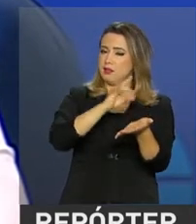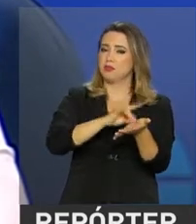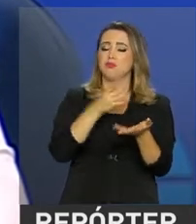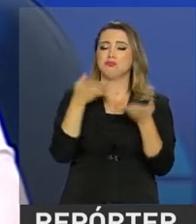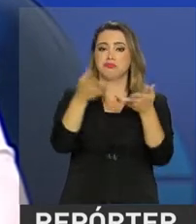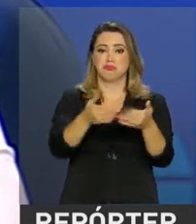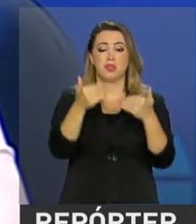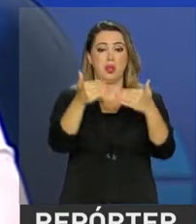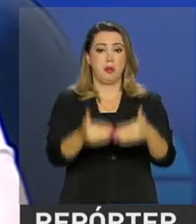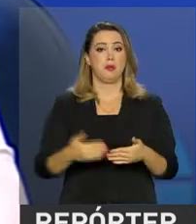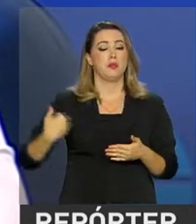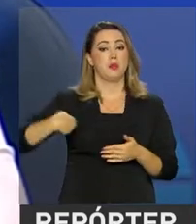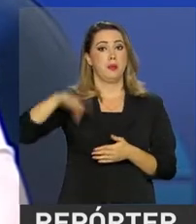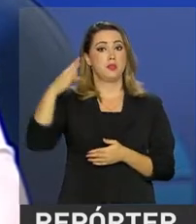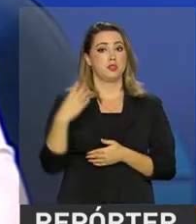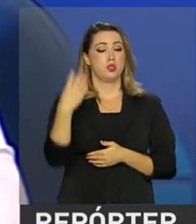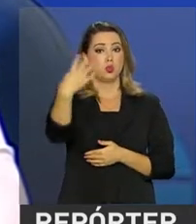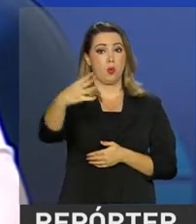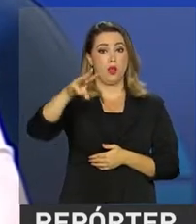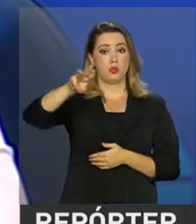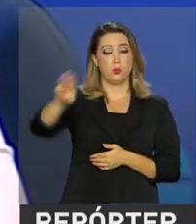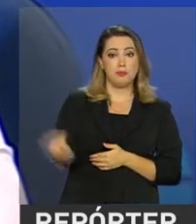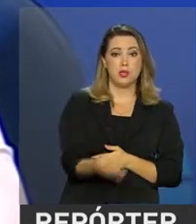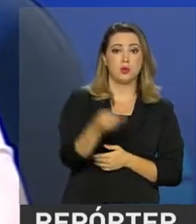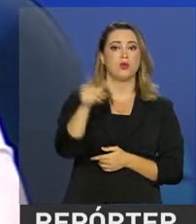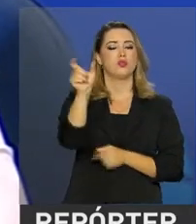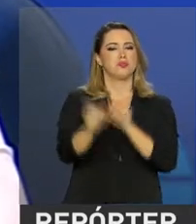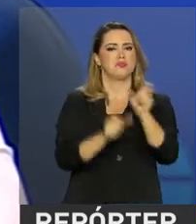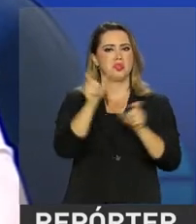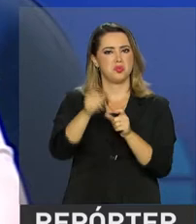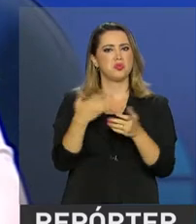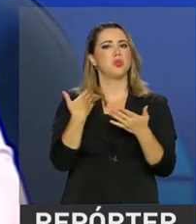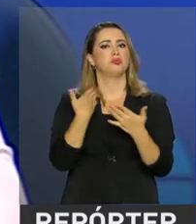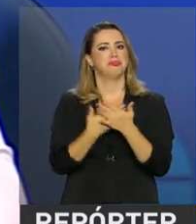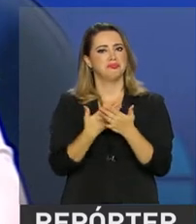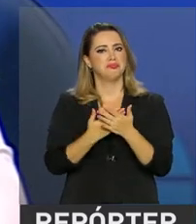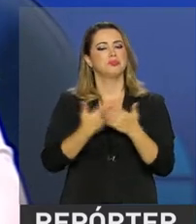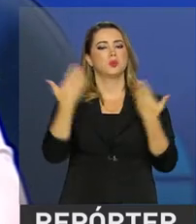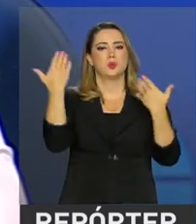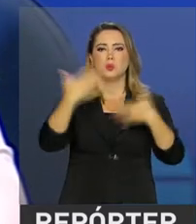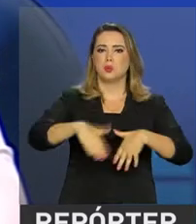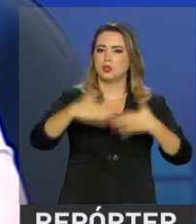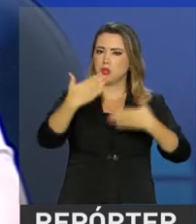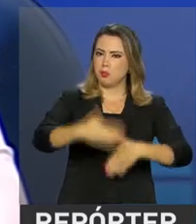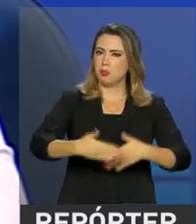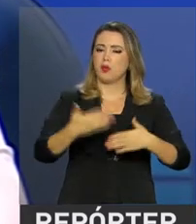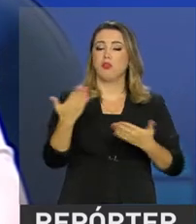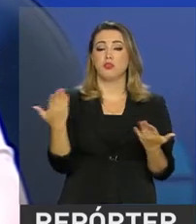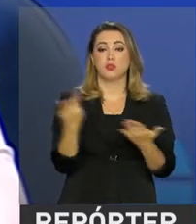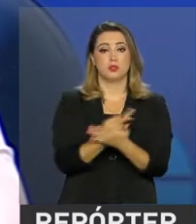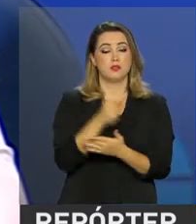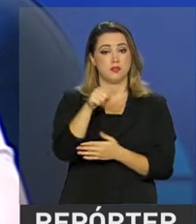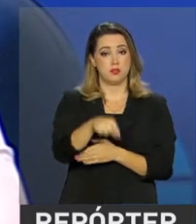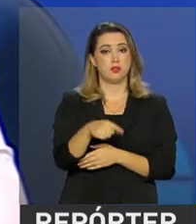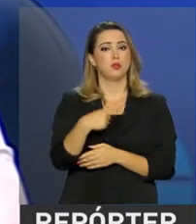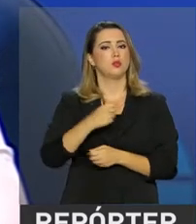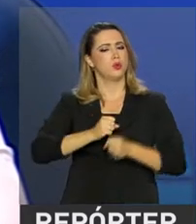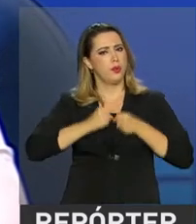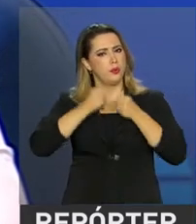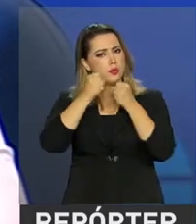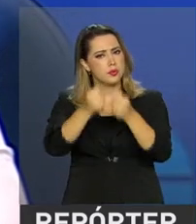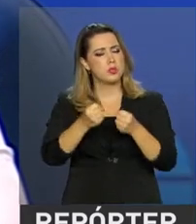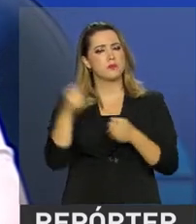presença de mais de 4 milhões de estudantes em todo o país, o que mostra que é uma tarefa